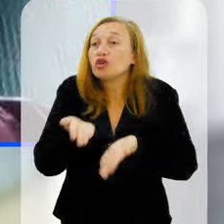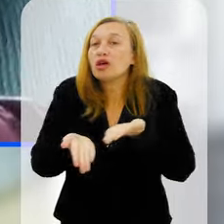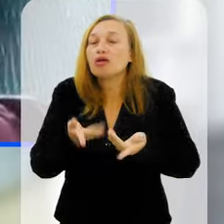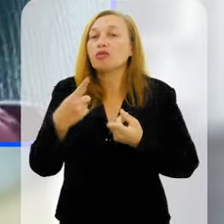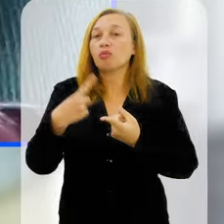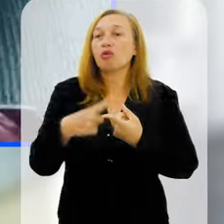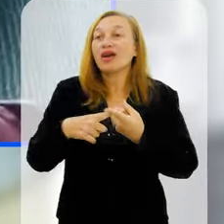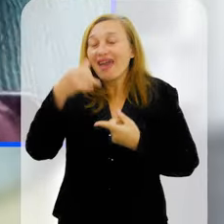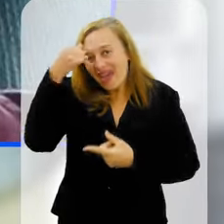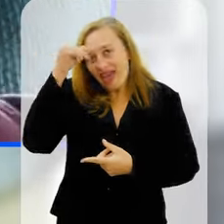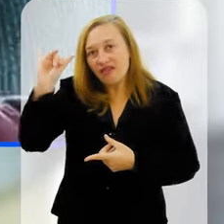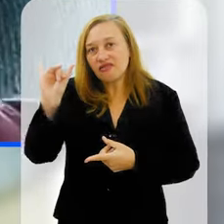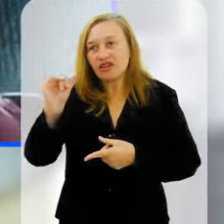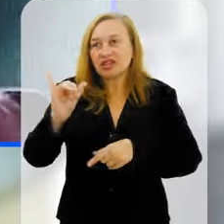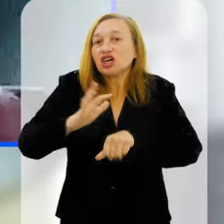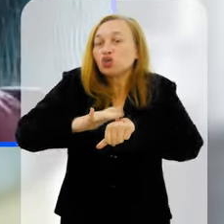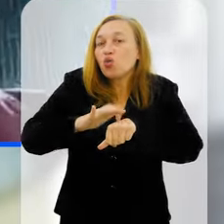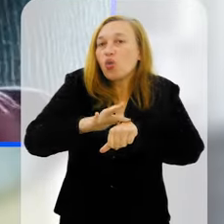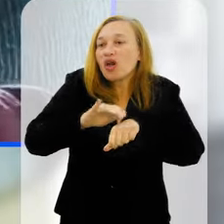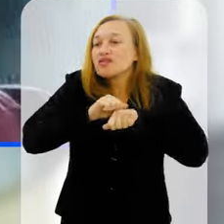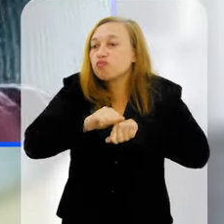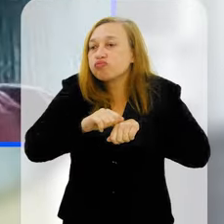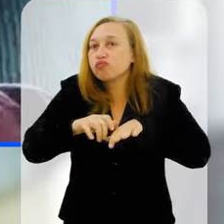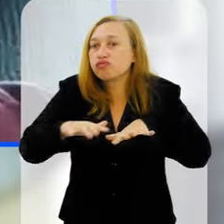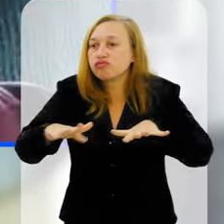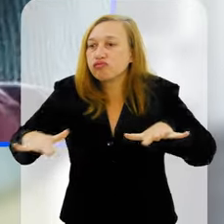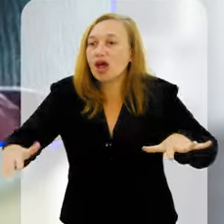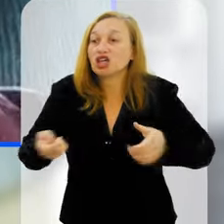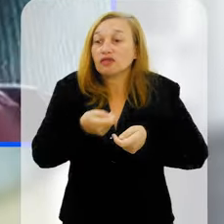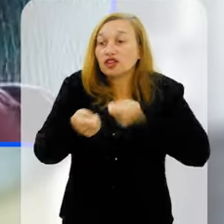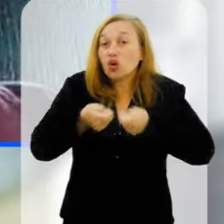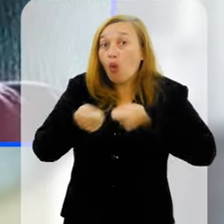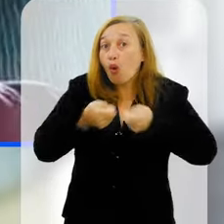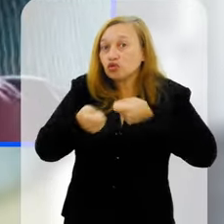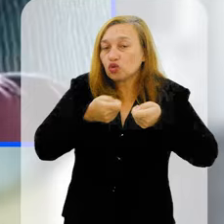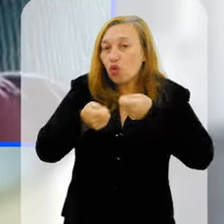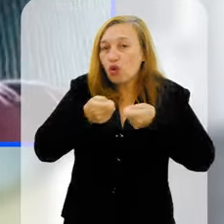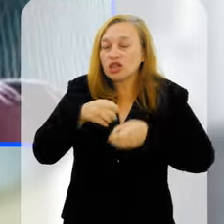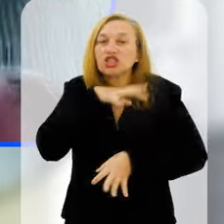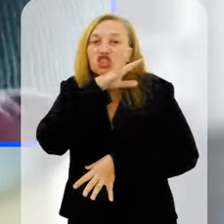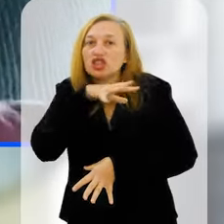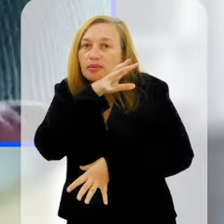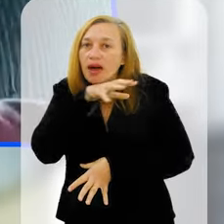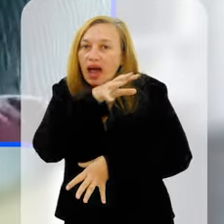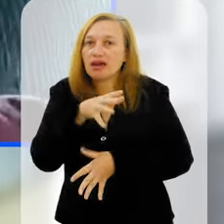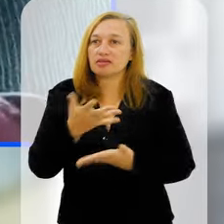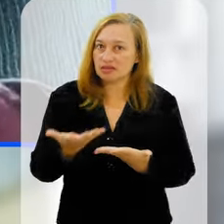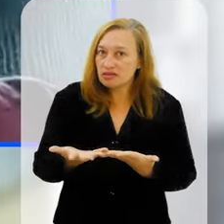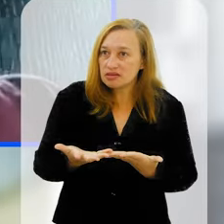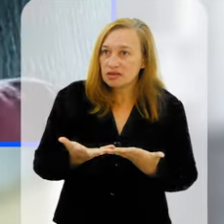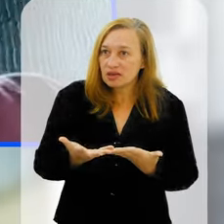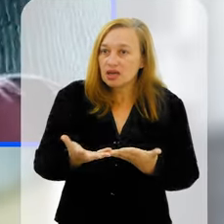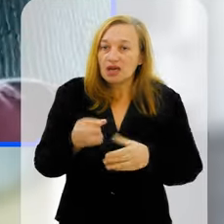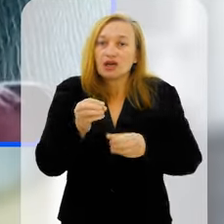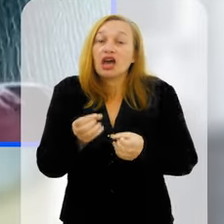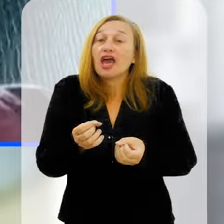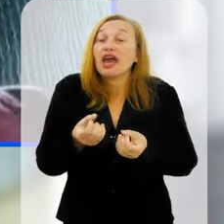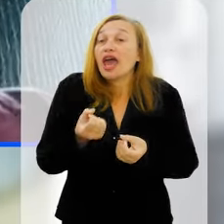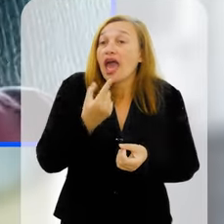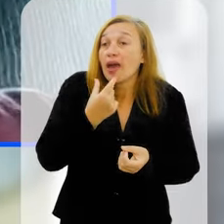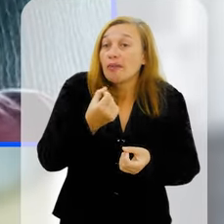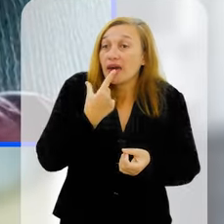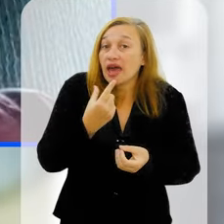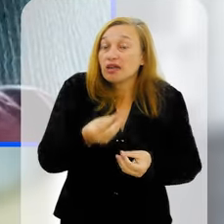humana, porque a gente evita a proliferação das zoonoses quando a gente está fazendo controle populacional, quando a gente está abrigando